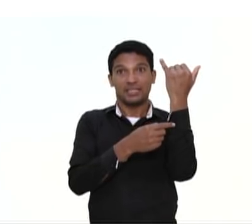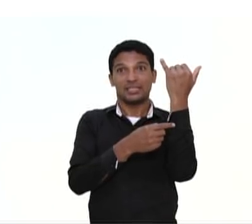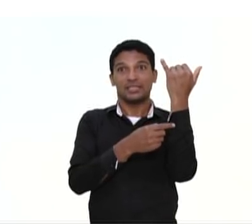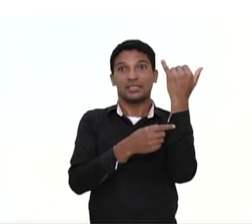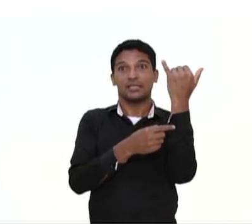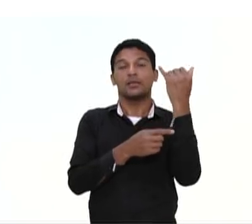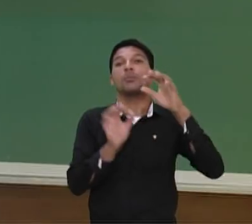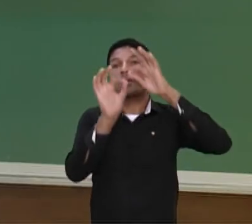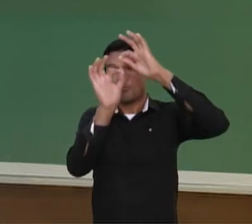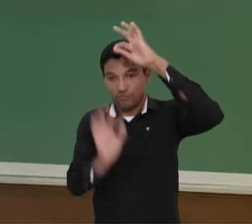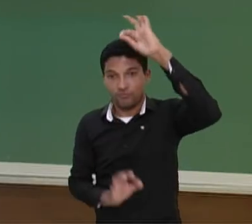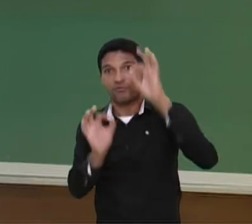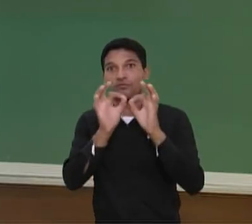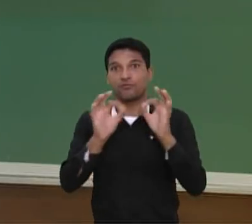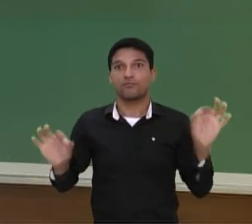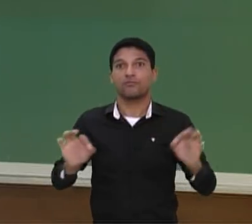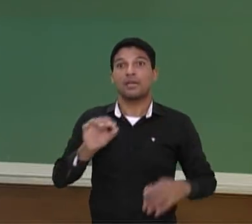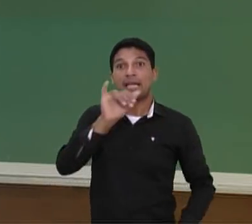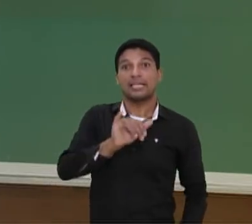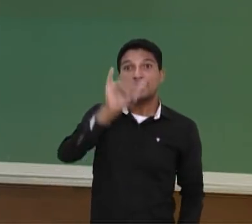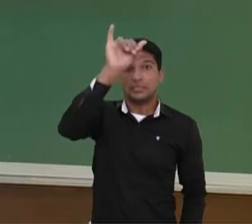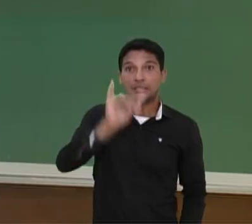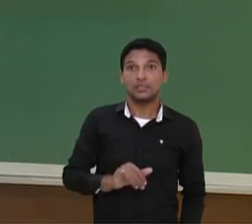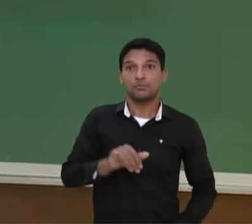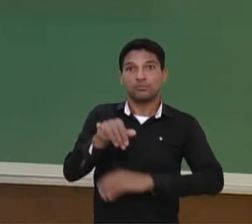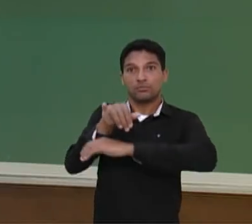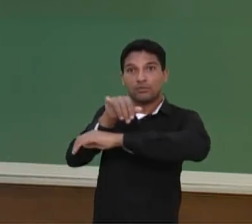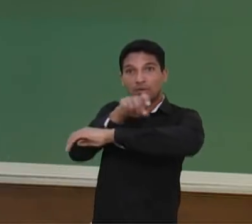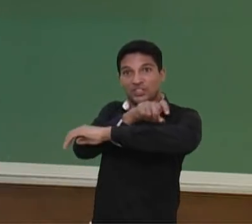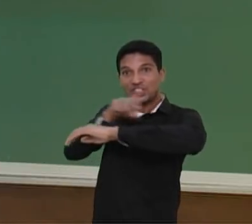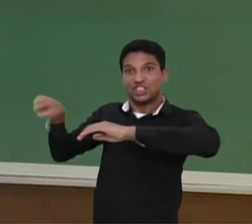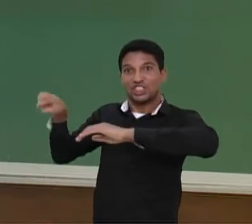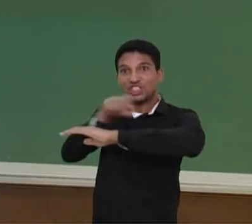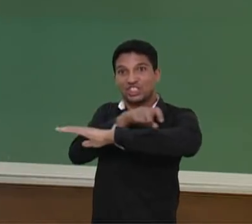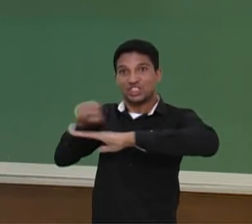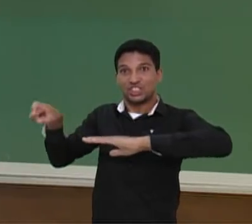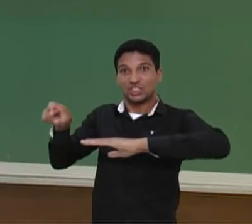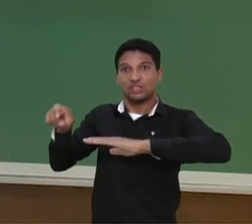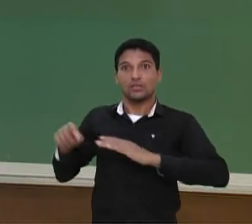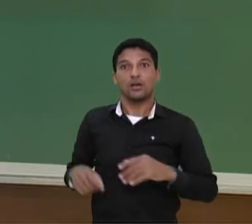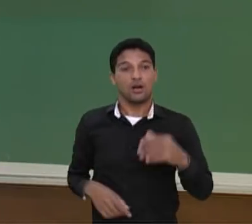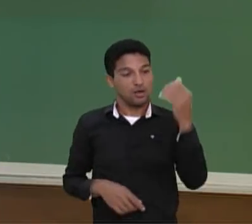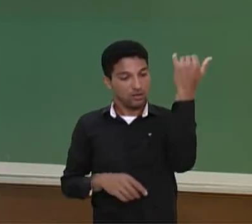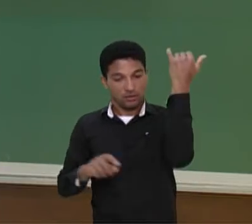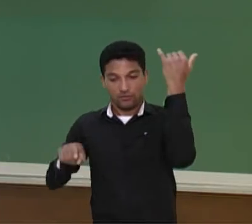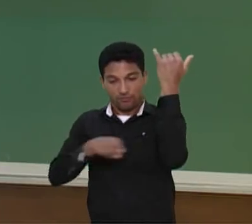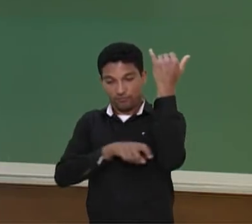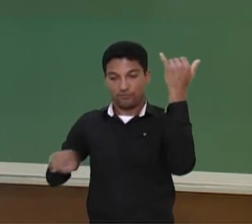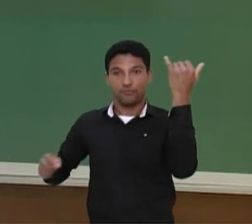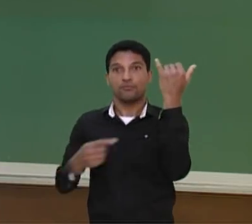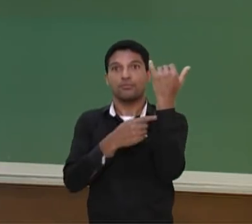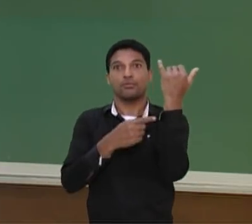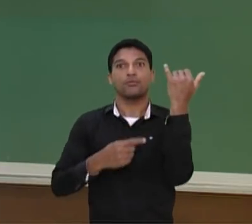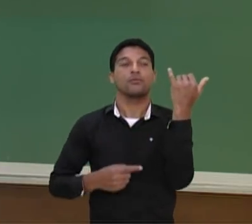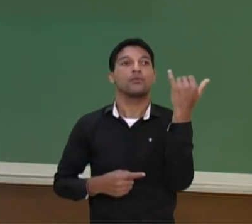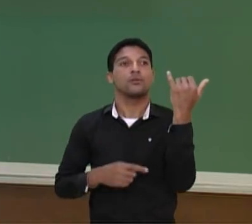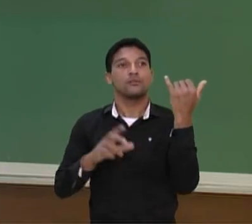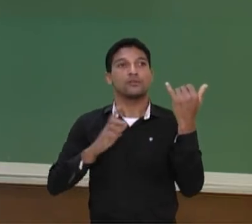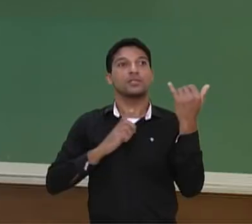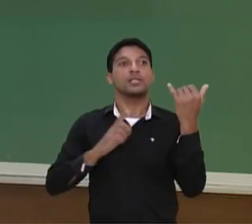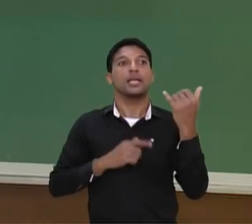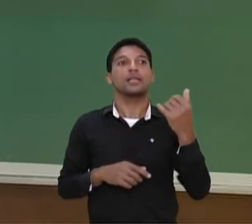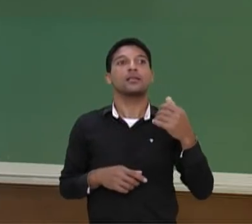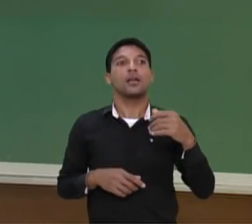então coordenadas xy da parábola que representa cada uma das seguintes funções então eu tenho aqui um são a